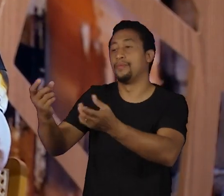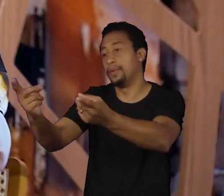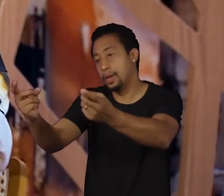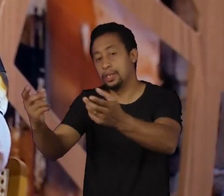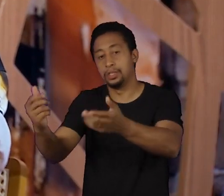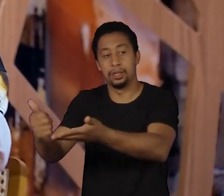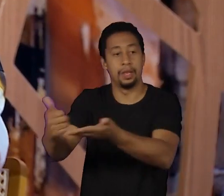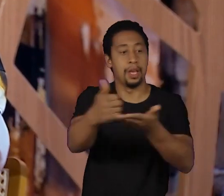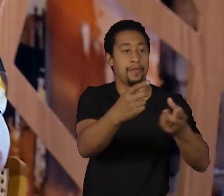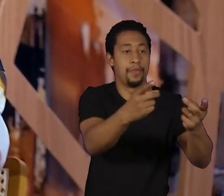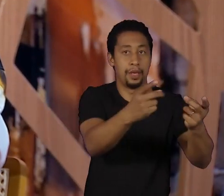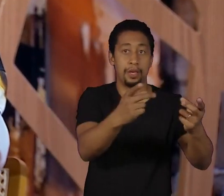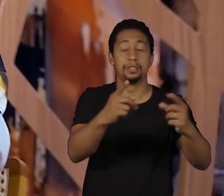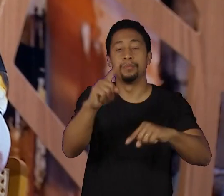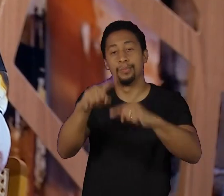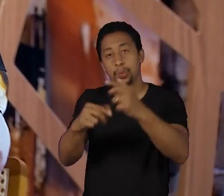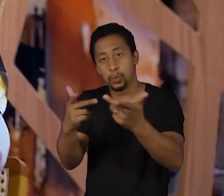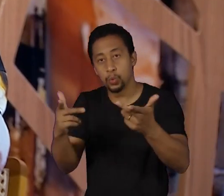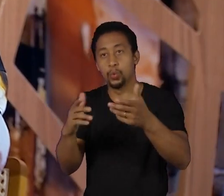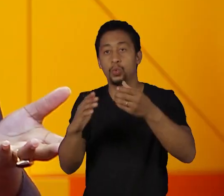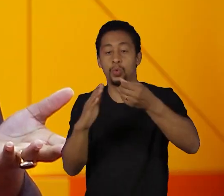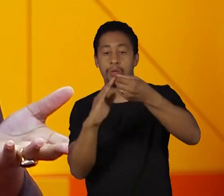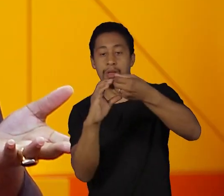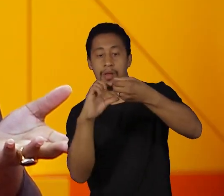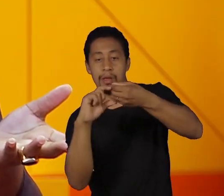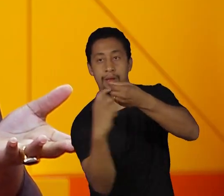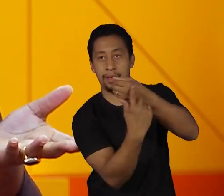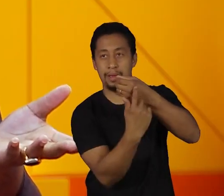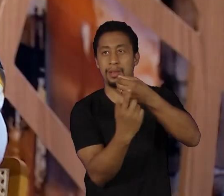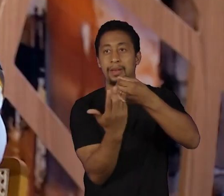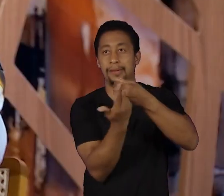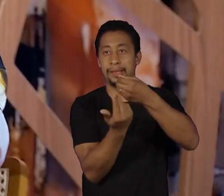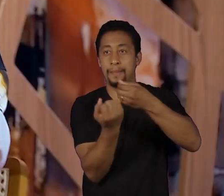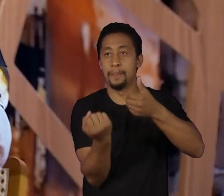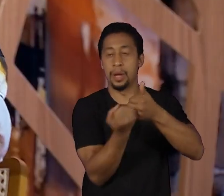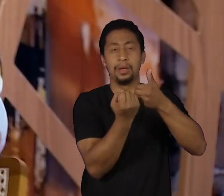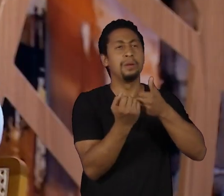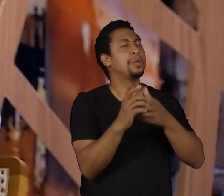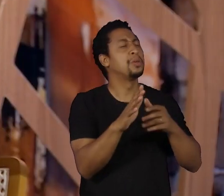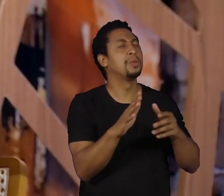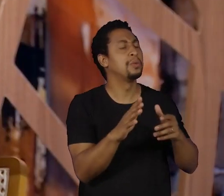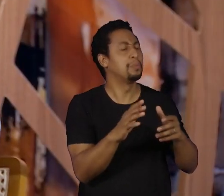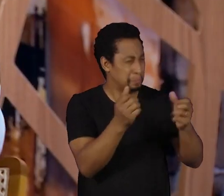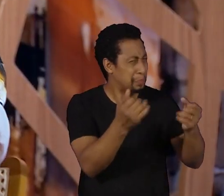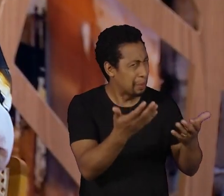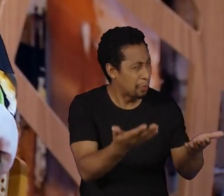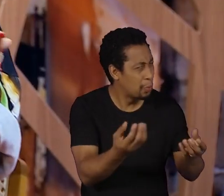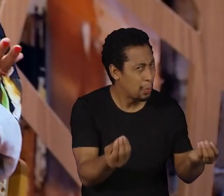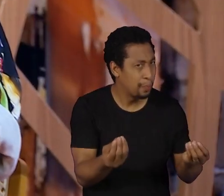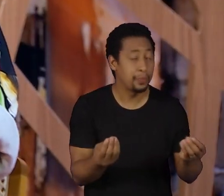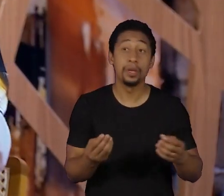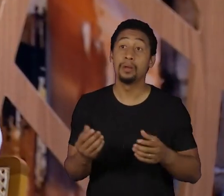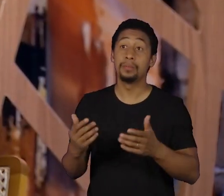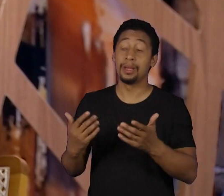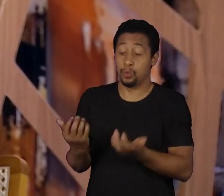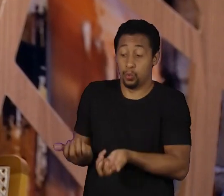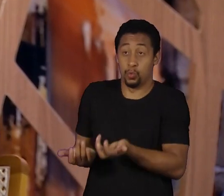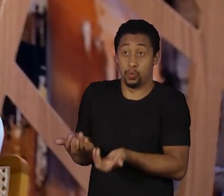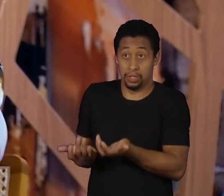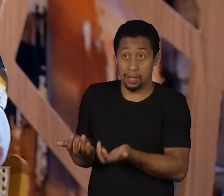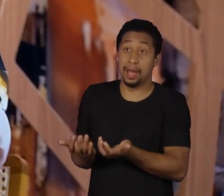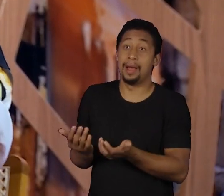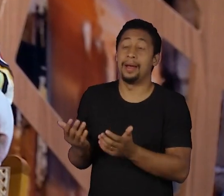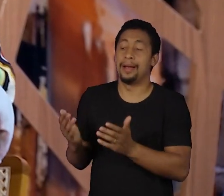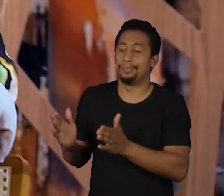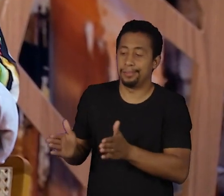envase, rótulo, tudo. E brassagem não... que você trouxe? Brassagem é como se eu fosse cozinhar a cerveja. Cerveja tem vários processos,